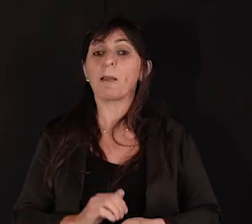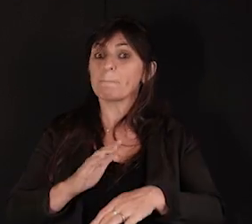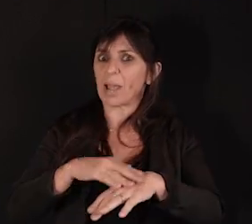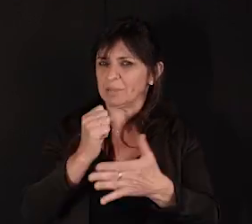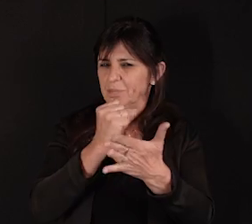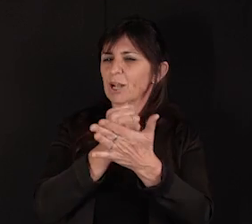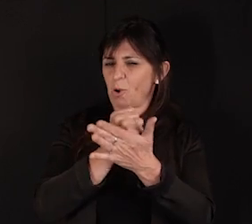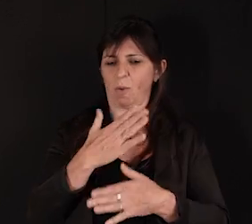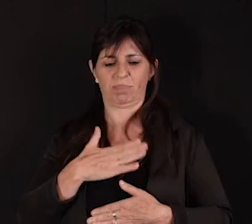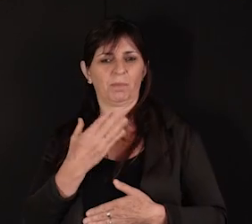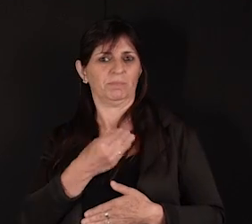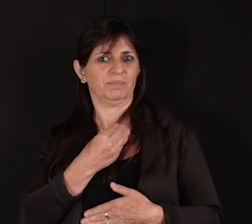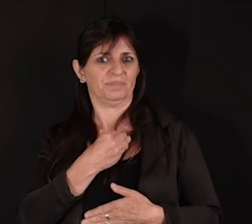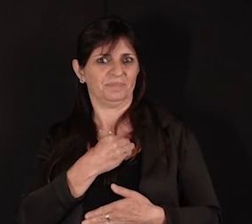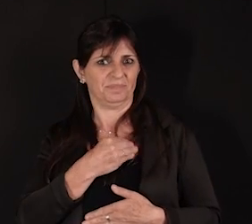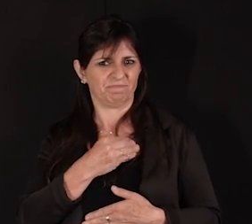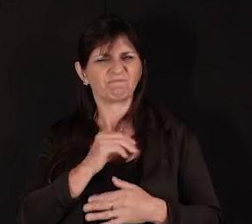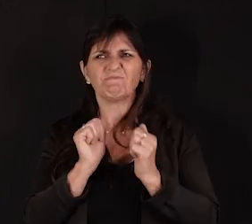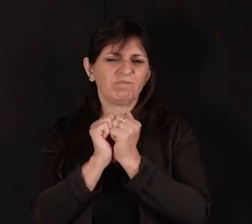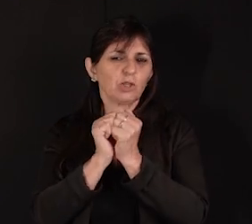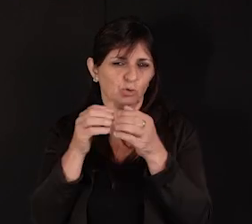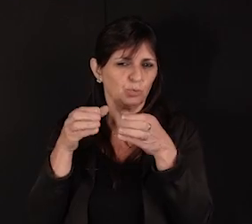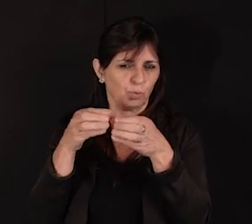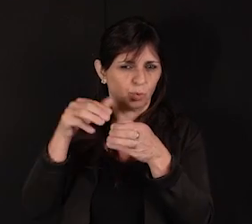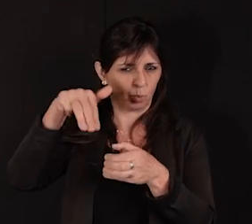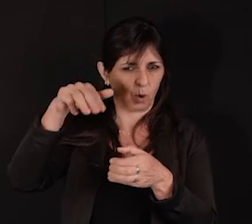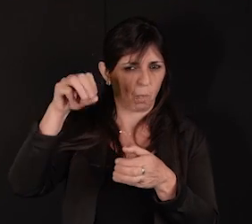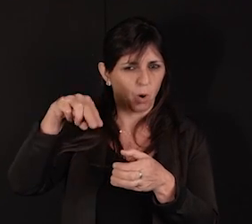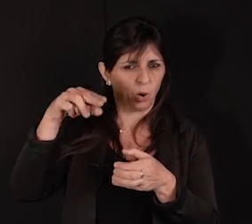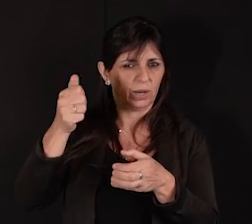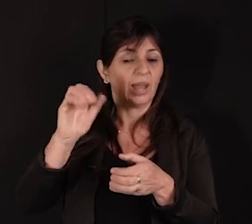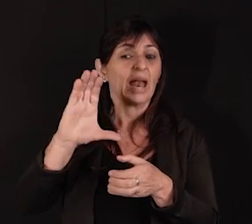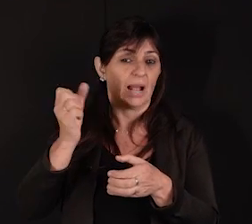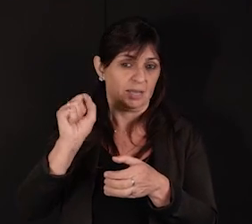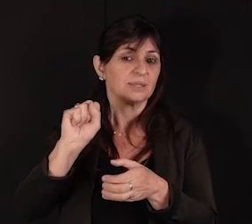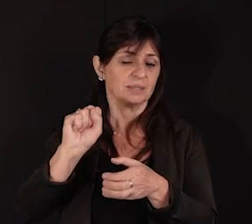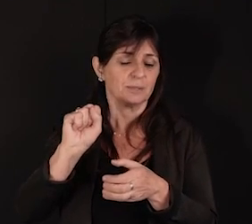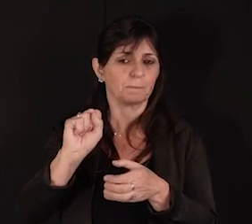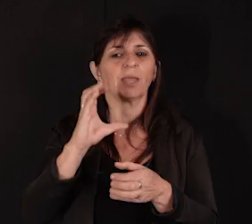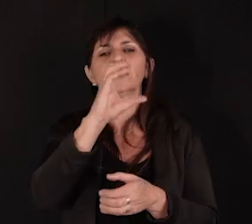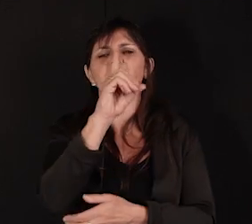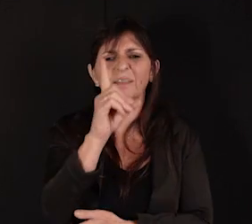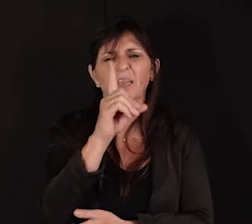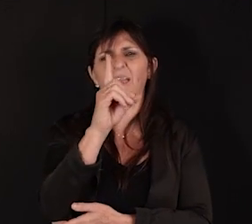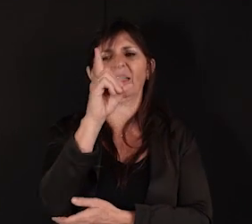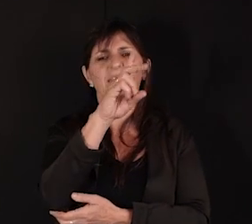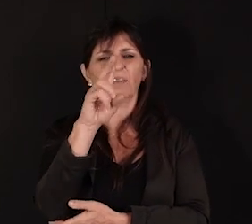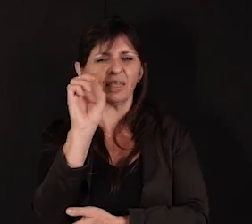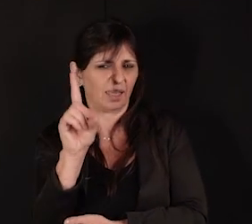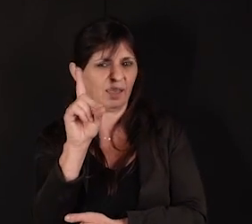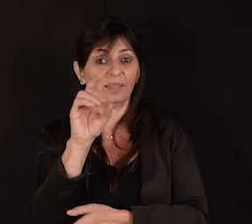marcou bastante na minha vida, juntamente com os monarcas, é os CDs, DVDs de ouro, né, que a